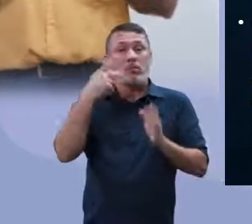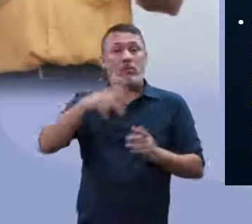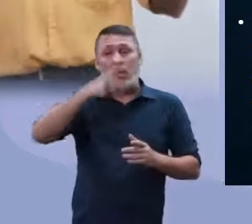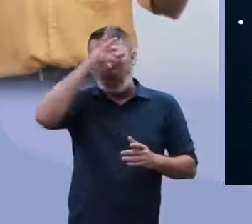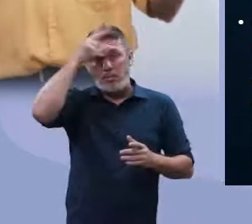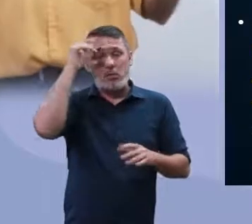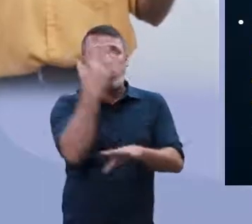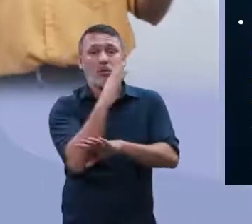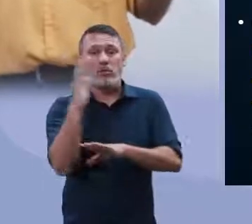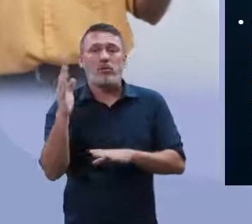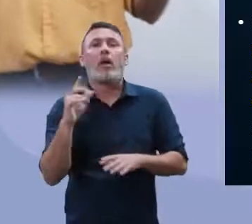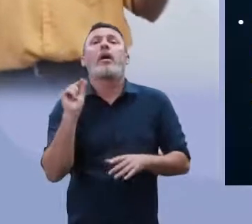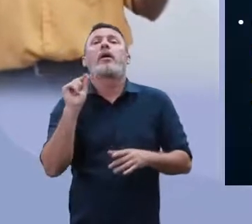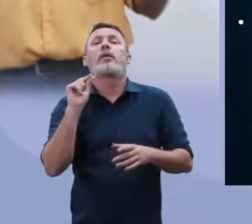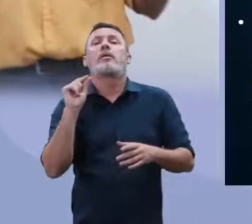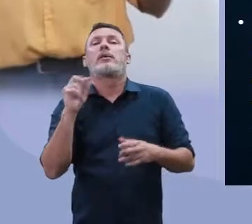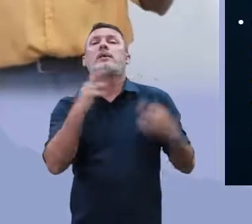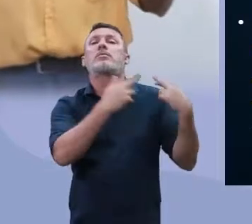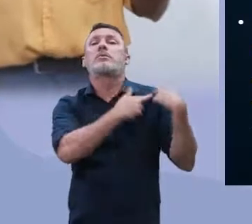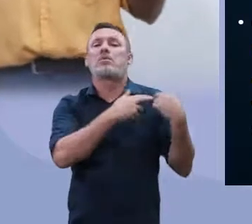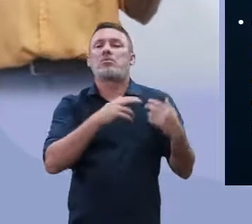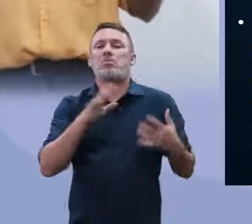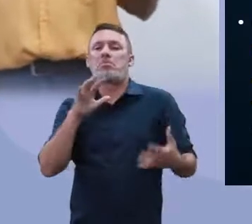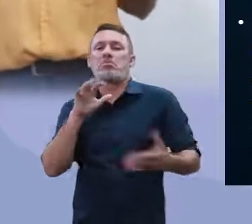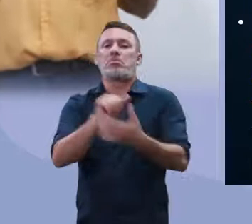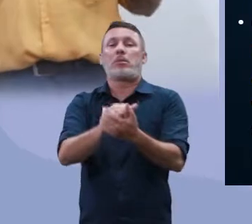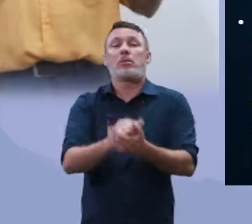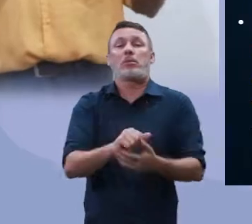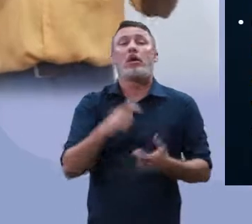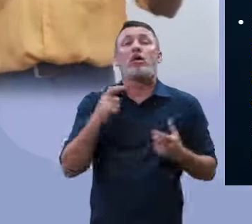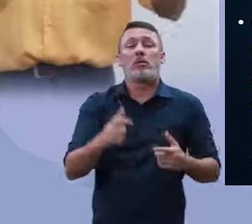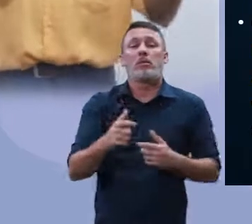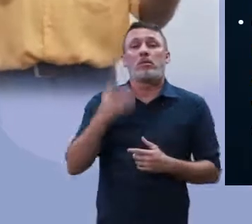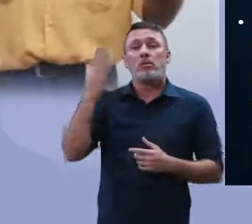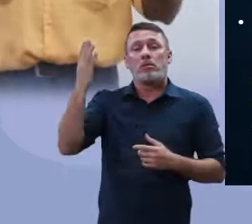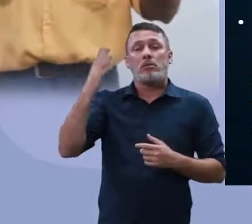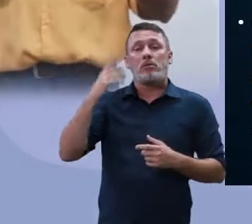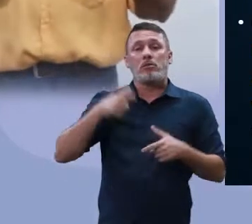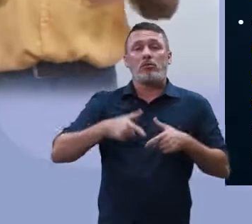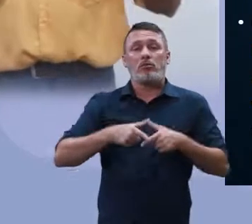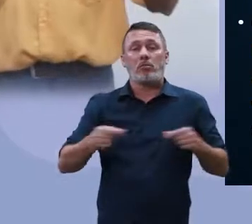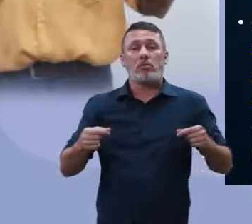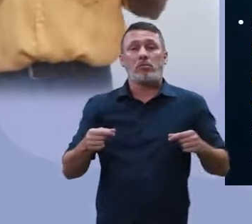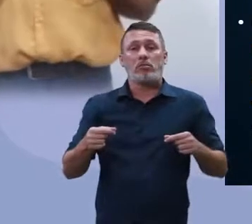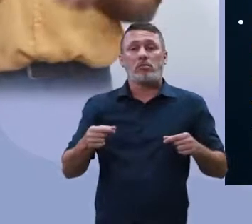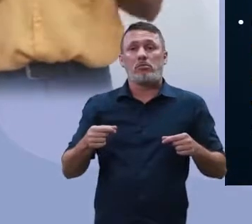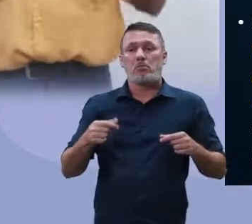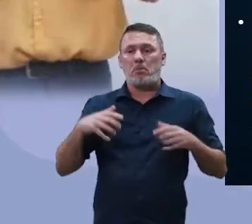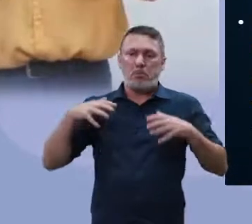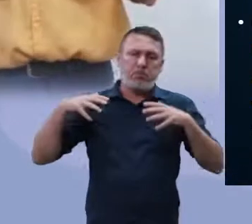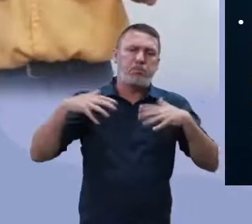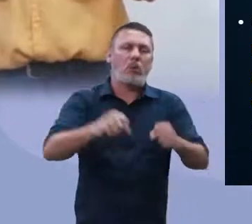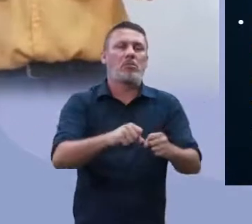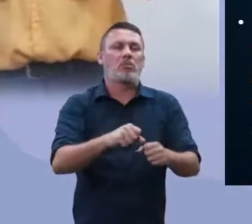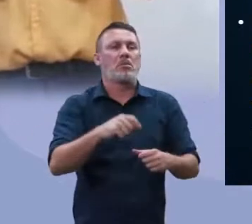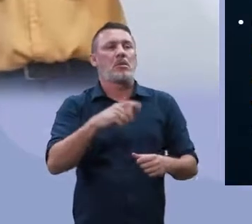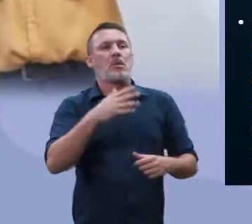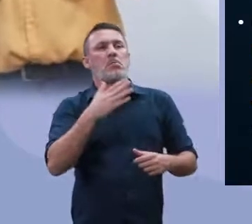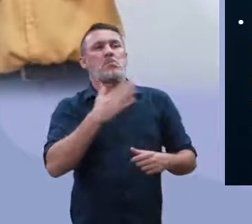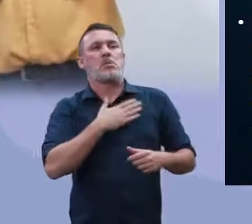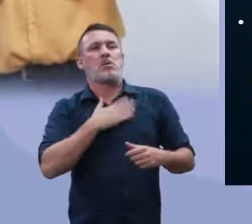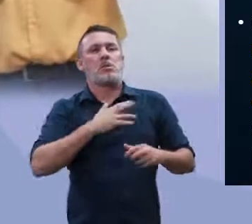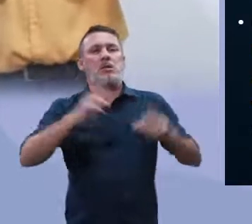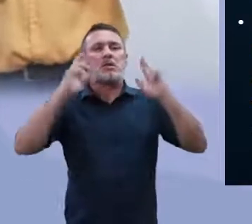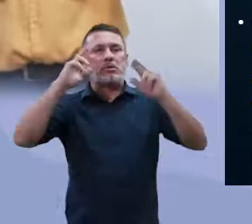registradas por uma empresa japonesa chamada Asahi Foods. E a Asahi Foods registrou como